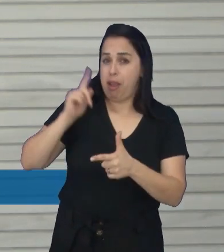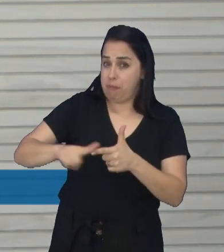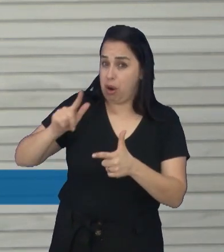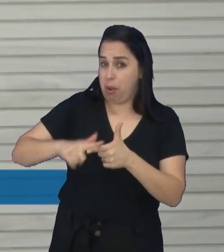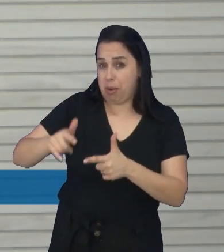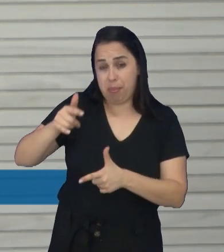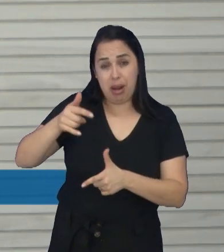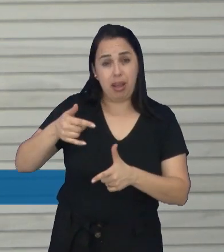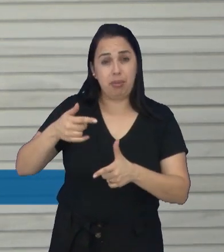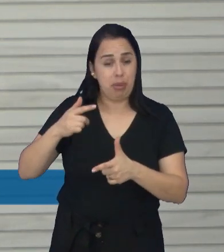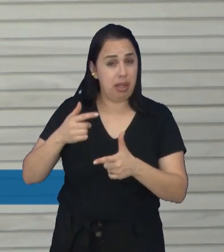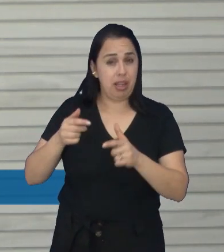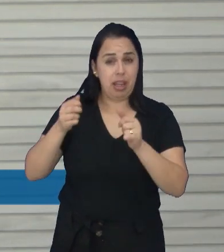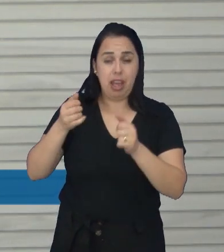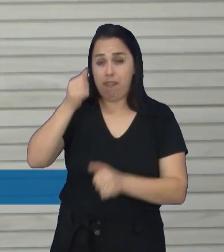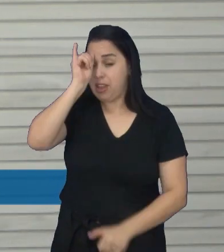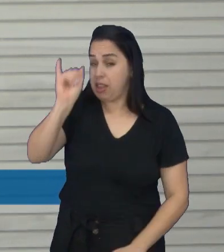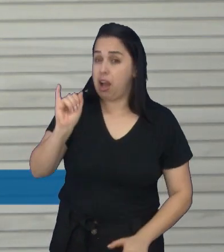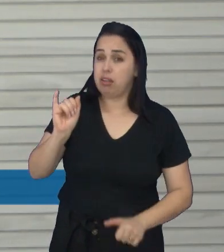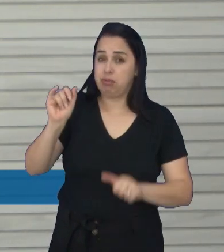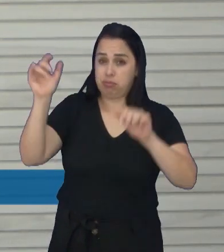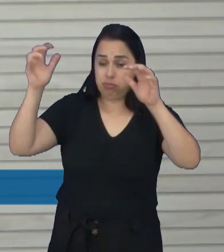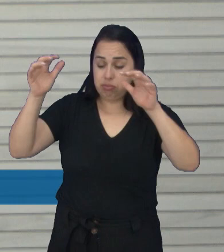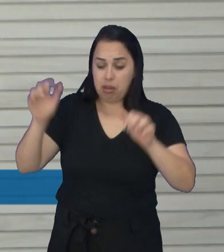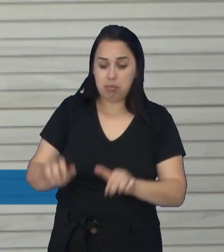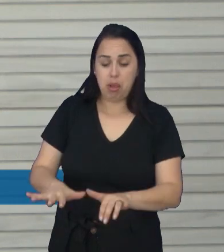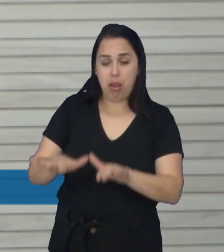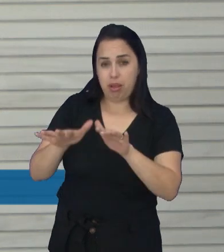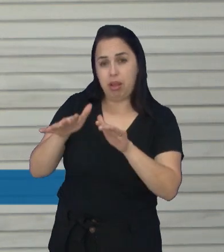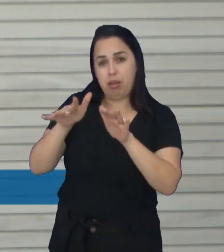problema das enchentes que dá na Praça do Sol